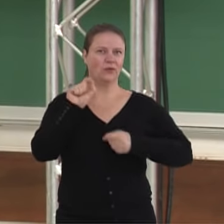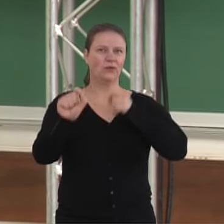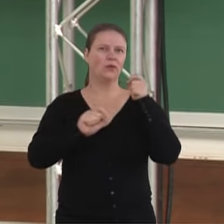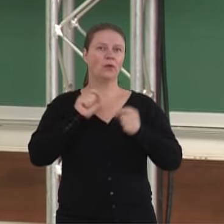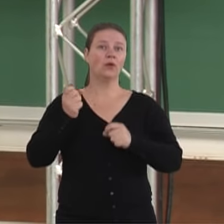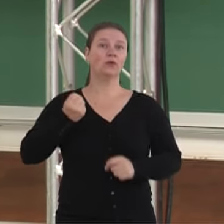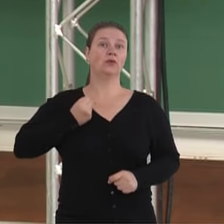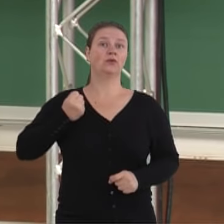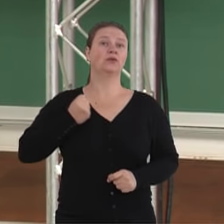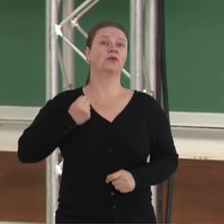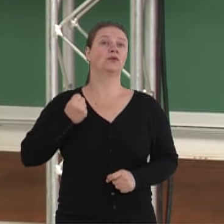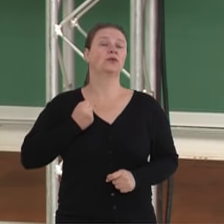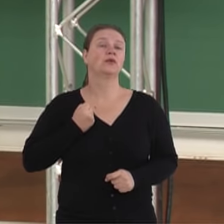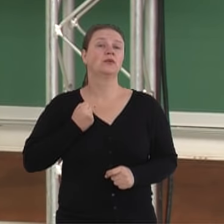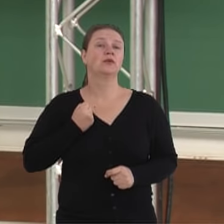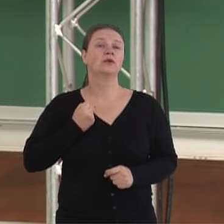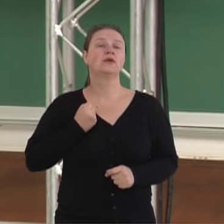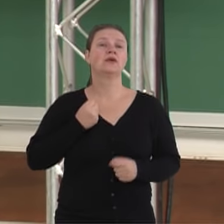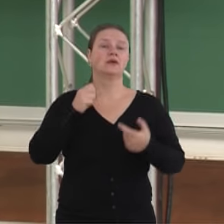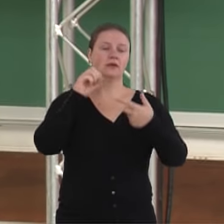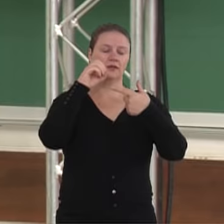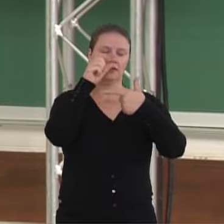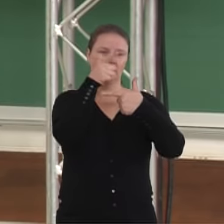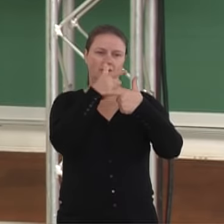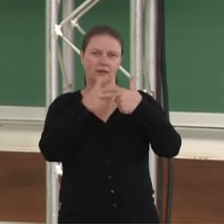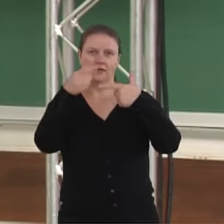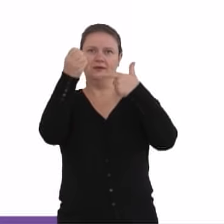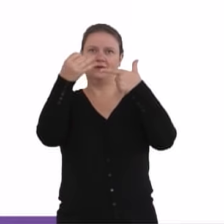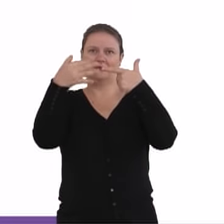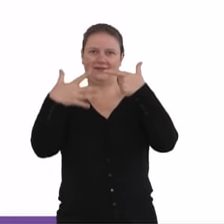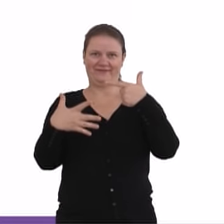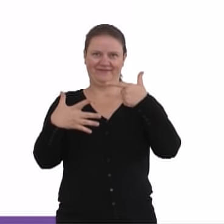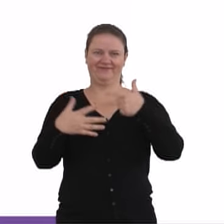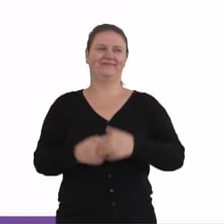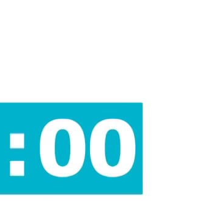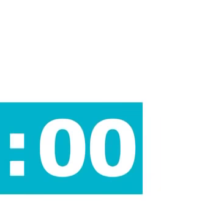números irracionais, certo? Bora copiar?